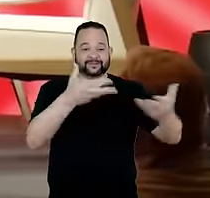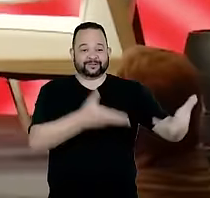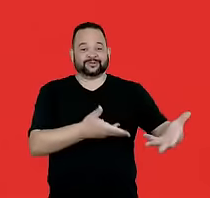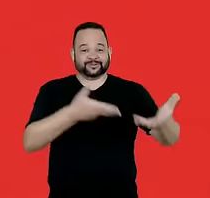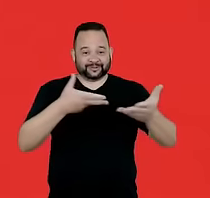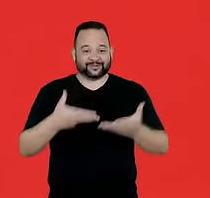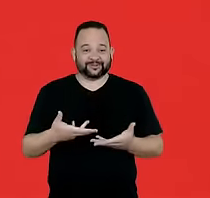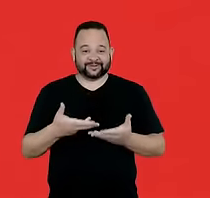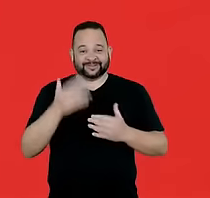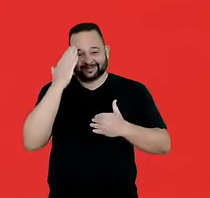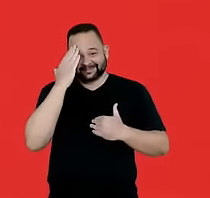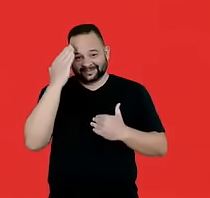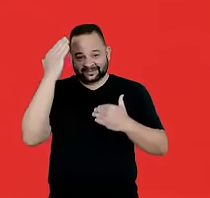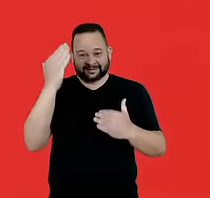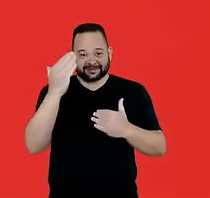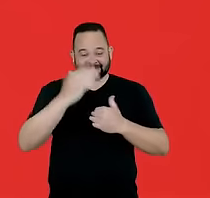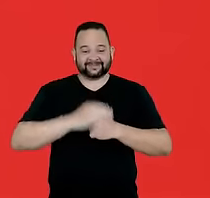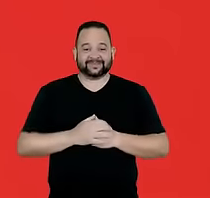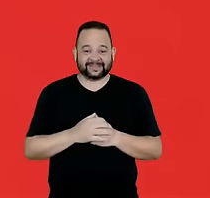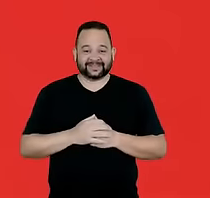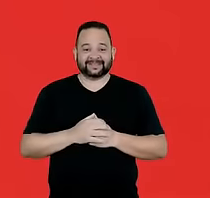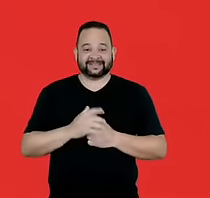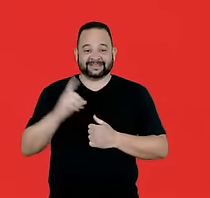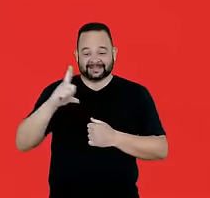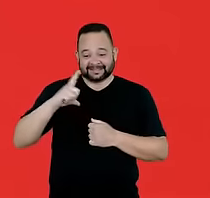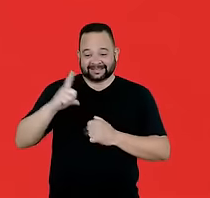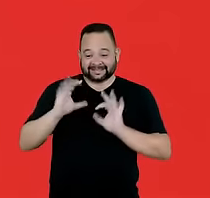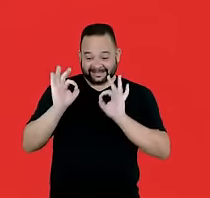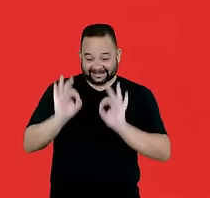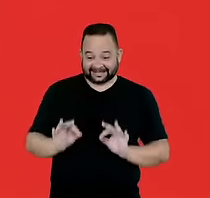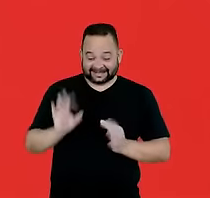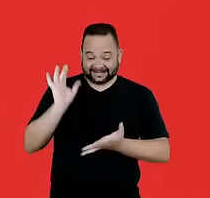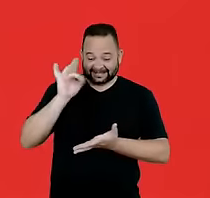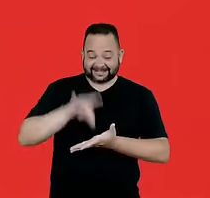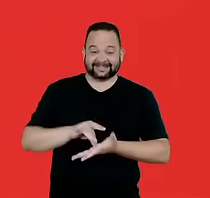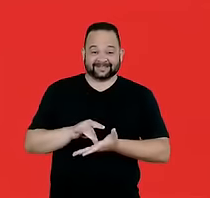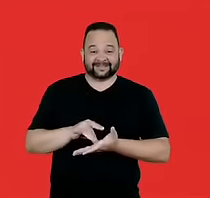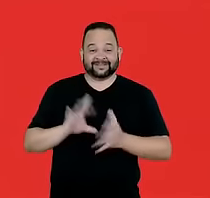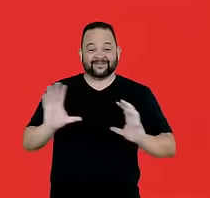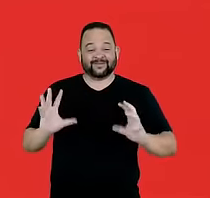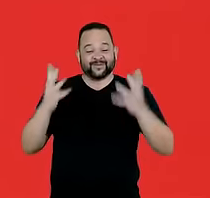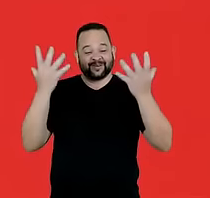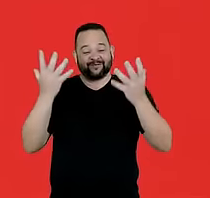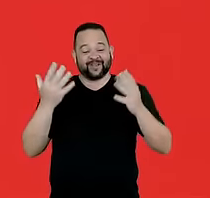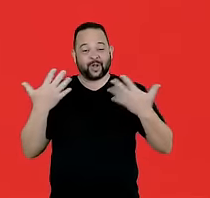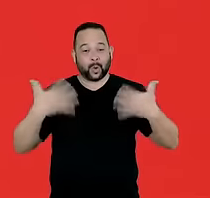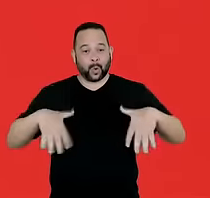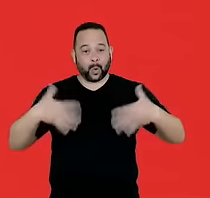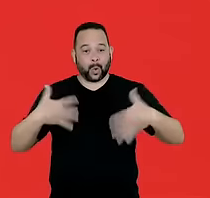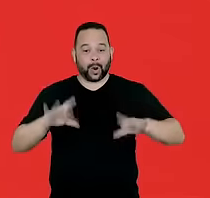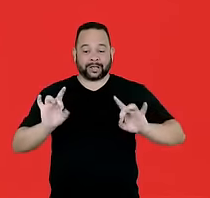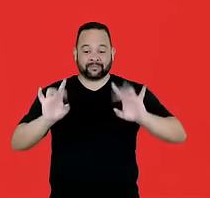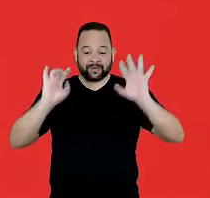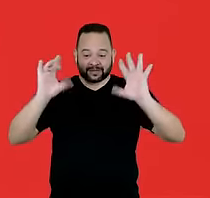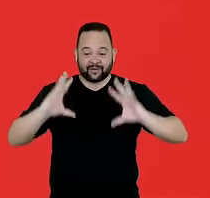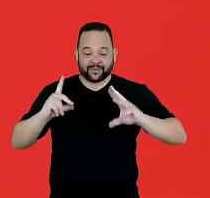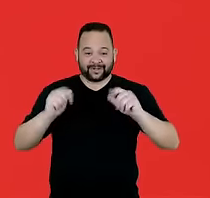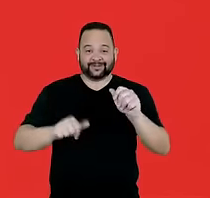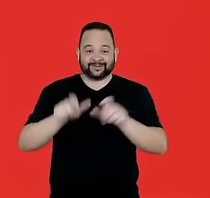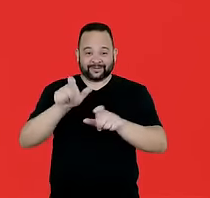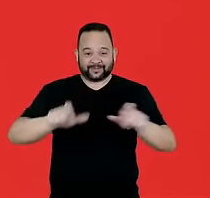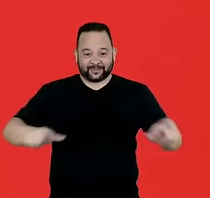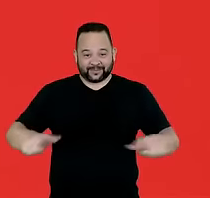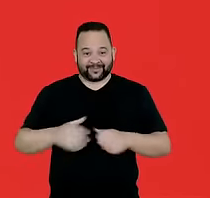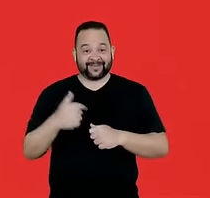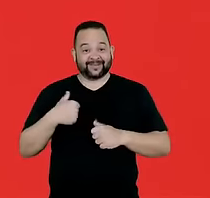obrigada de fato eu tenho certeza que vai ser um evento incrível para todos nós eu tô muito feliz mesmo